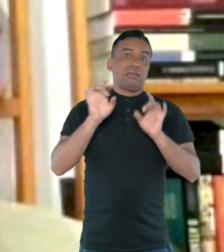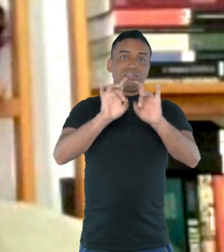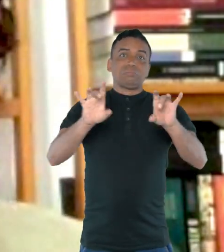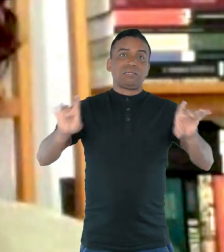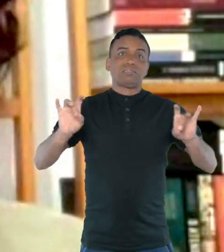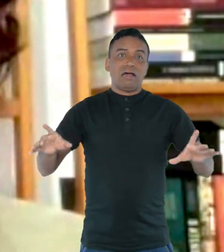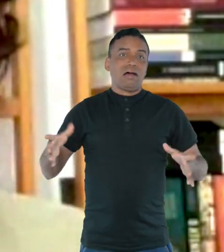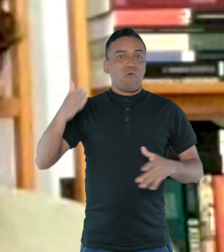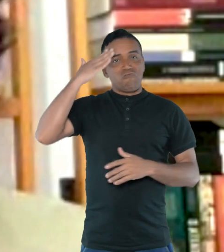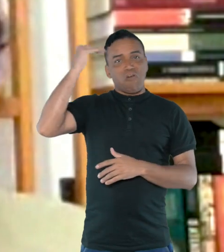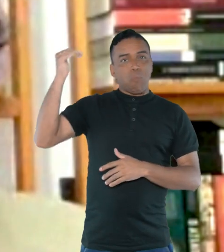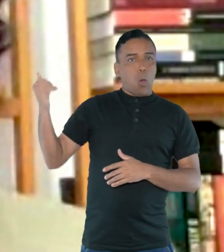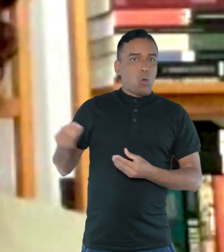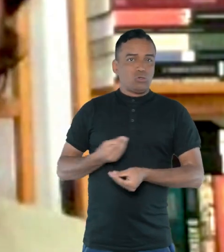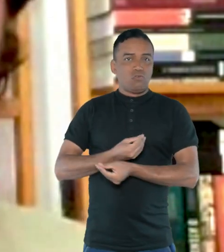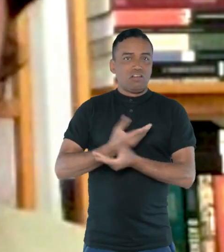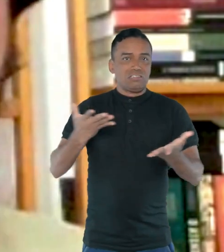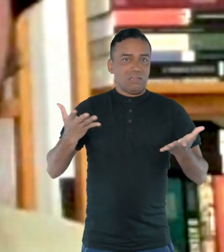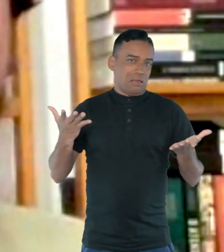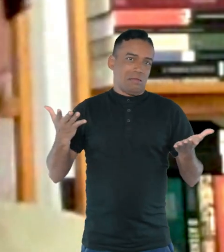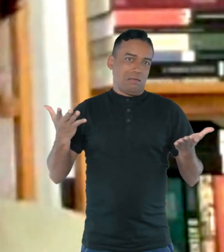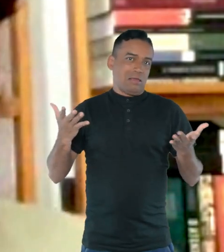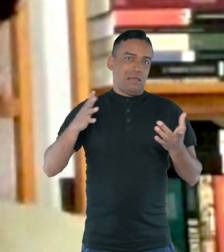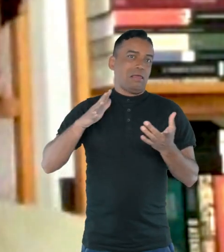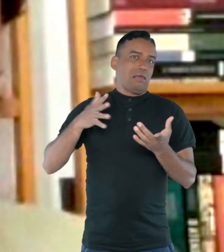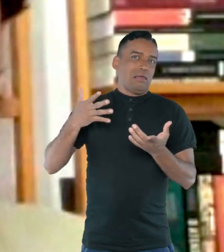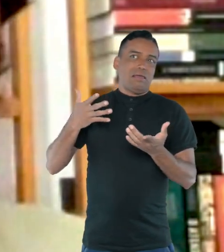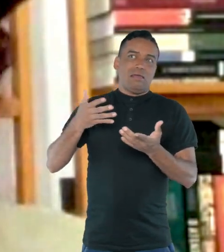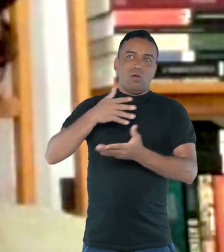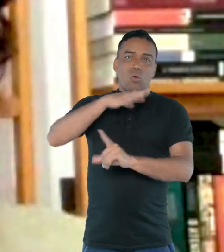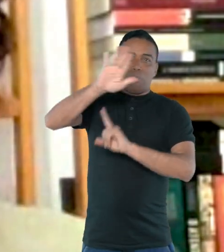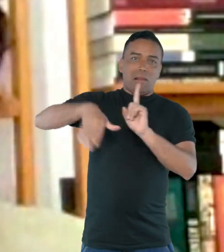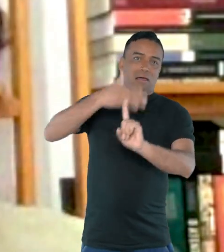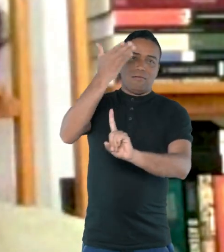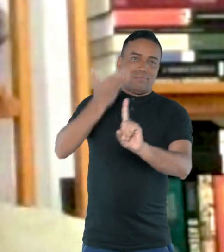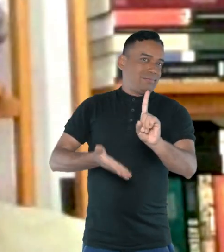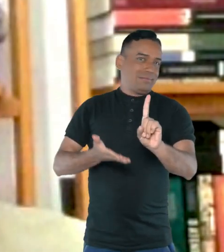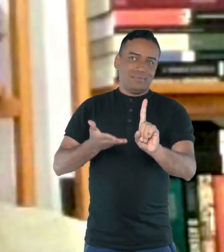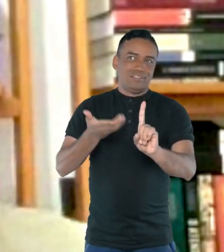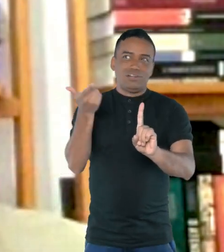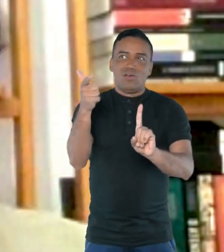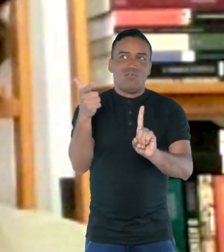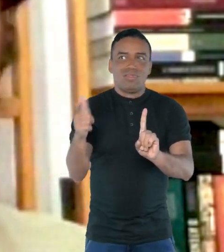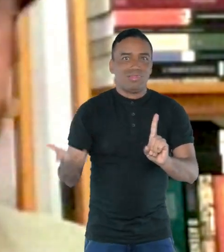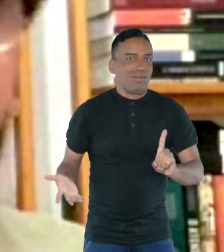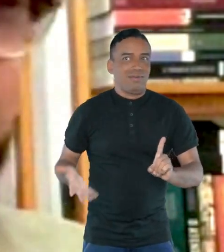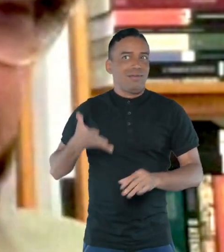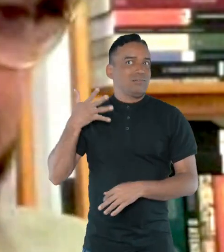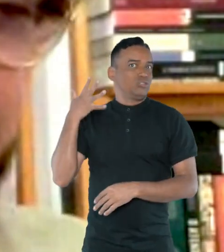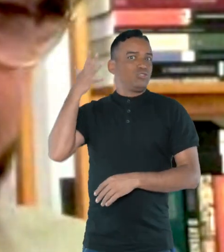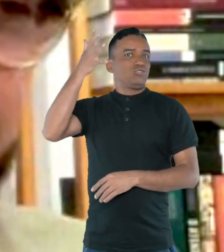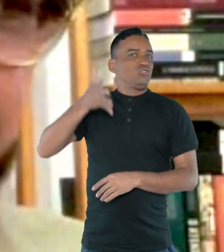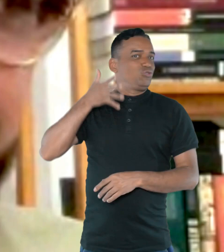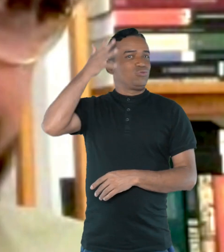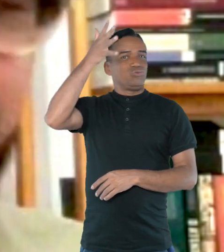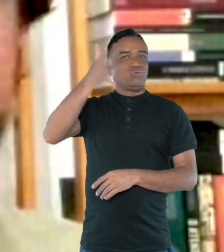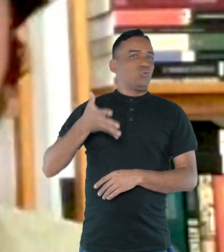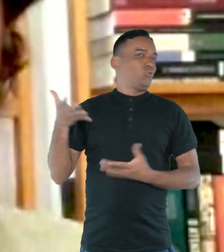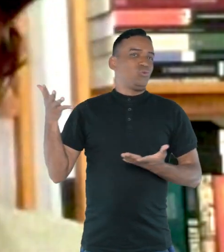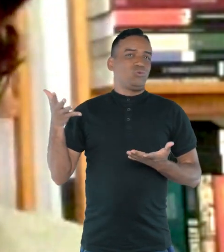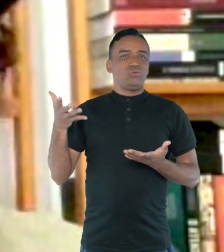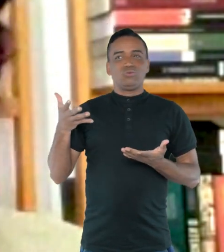esses sujeitos, não haverá nenhum clamor, nenhum discurso